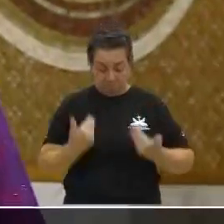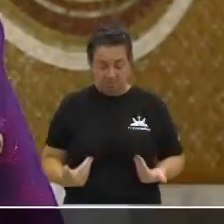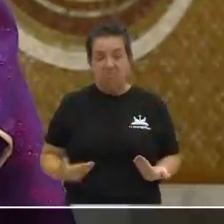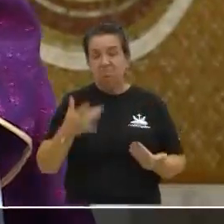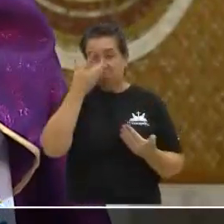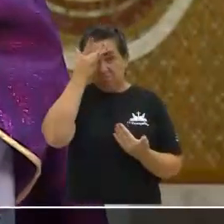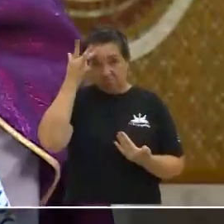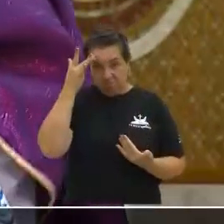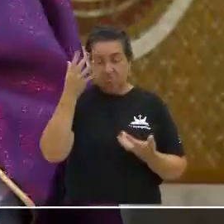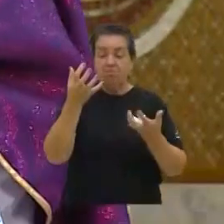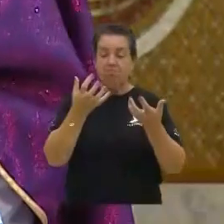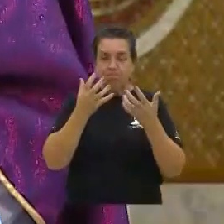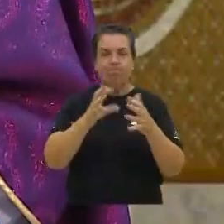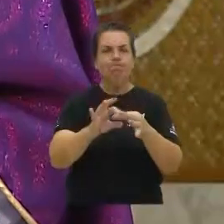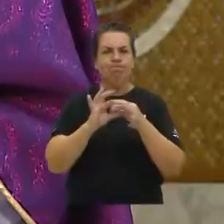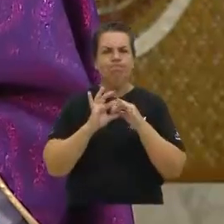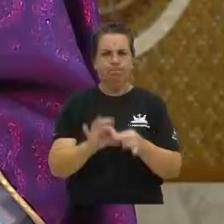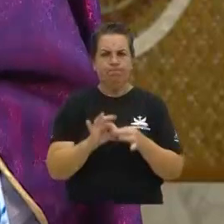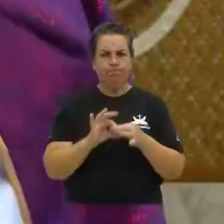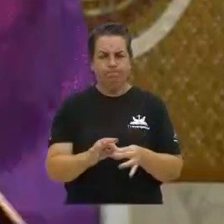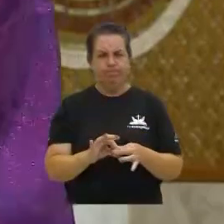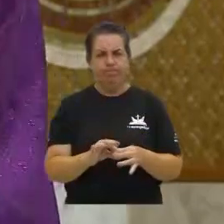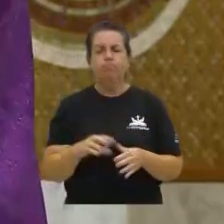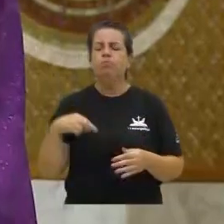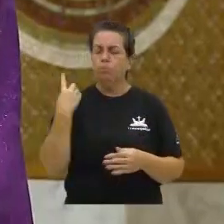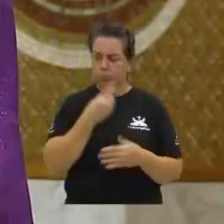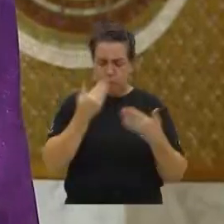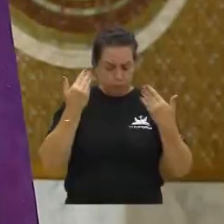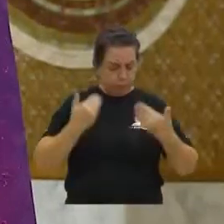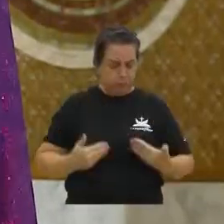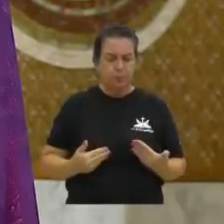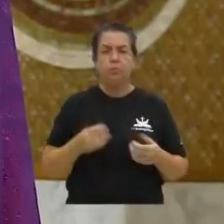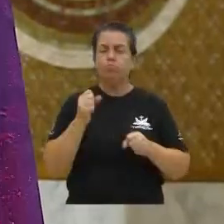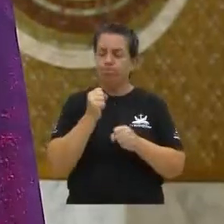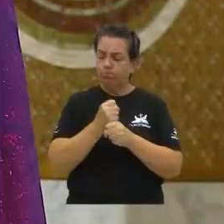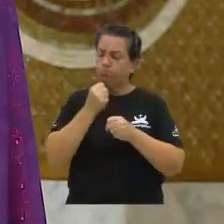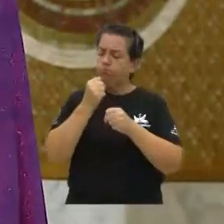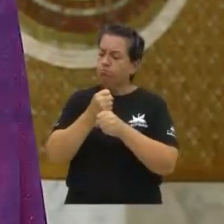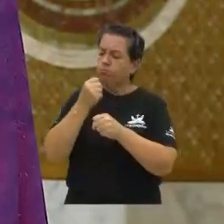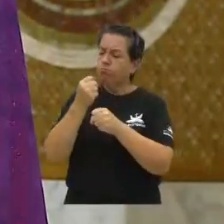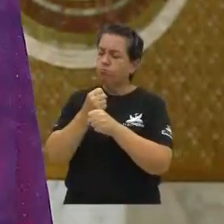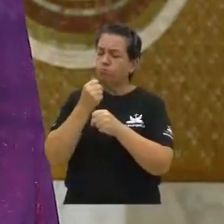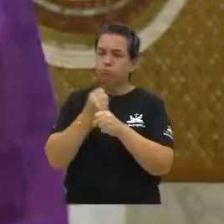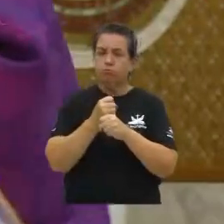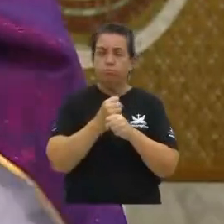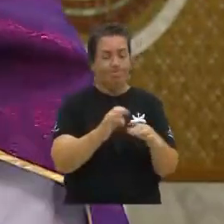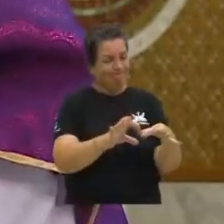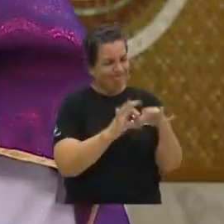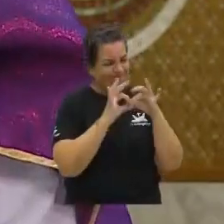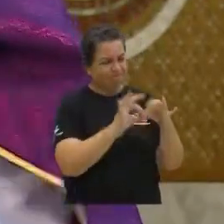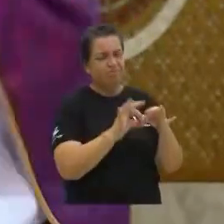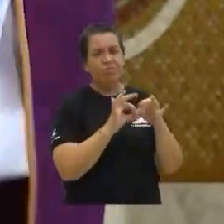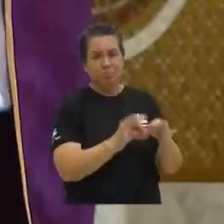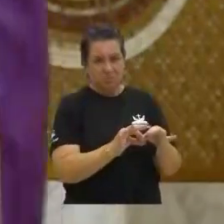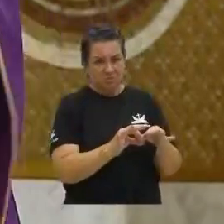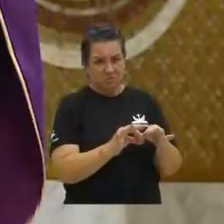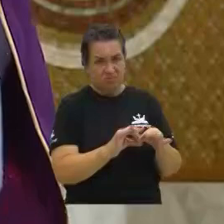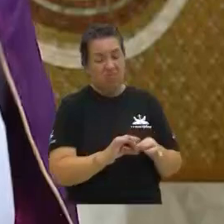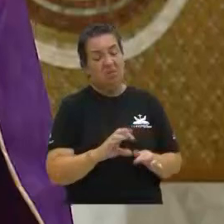buscamos esta unidade, somos pessoas que construímos a comunhão